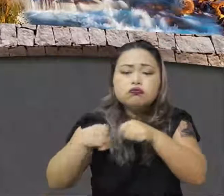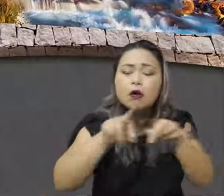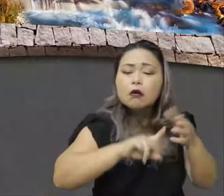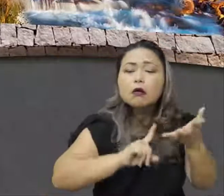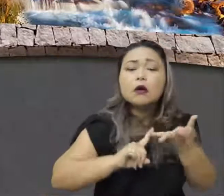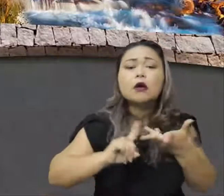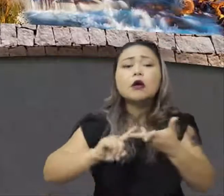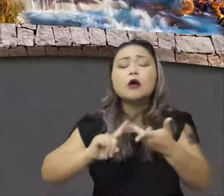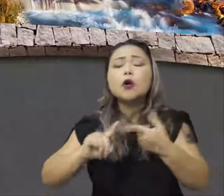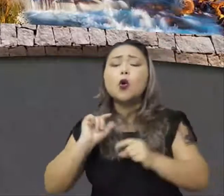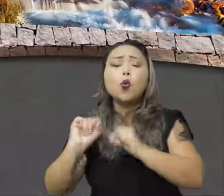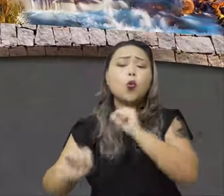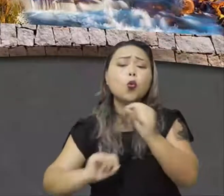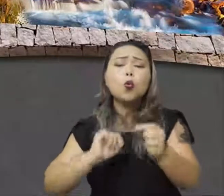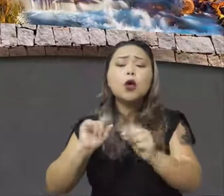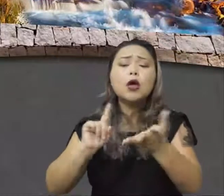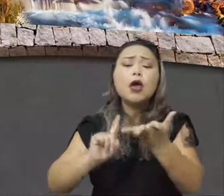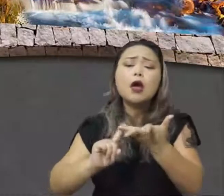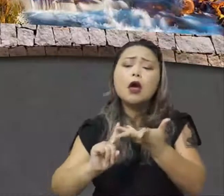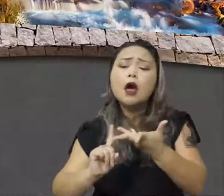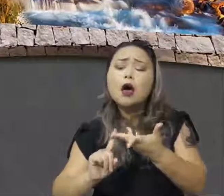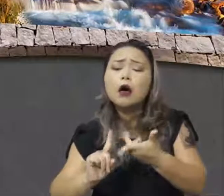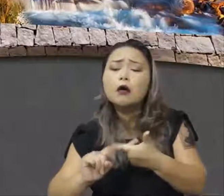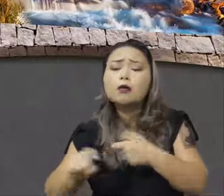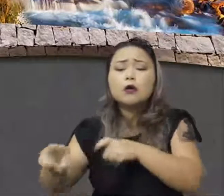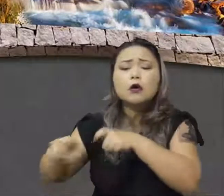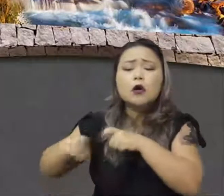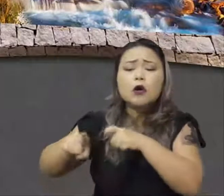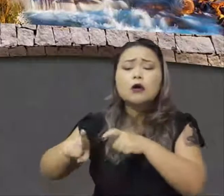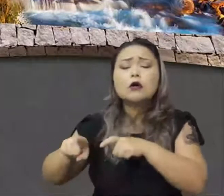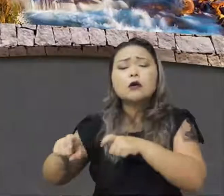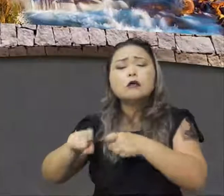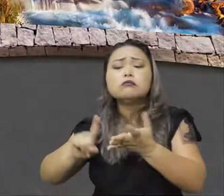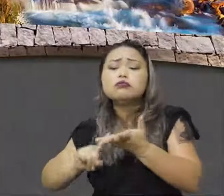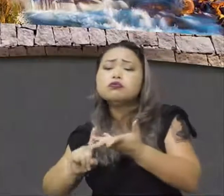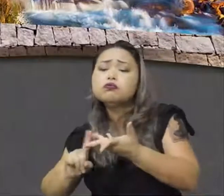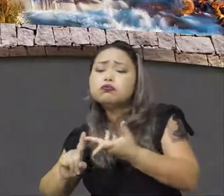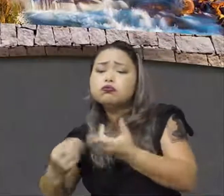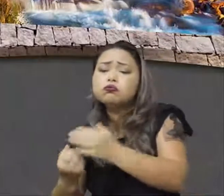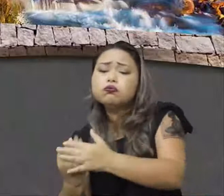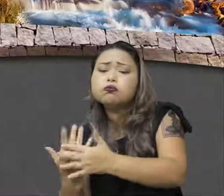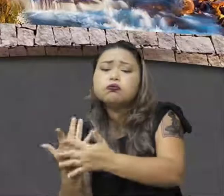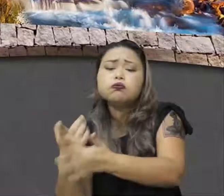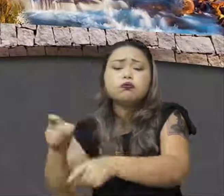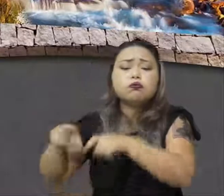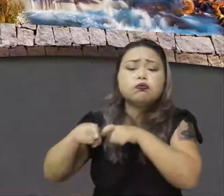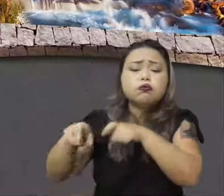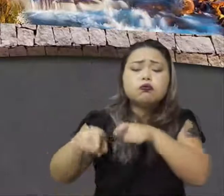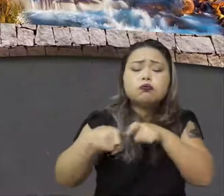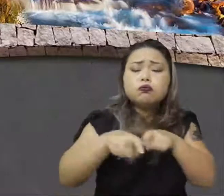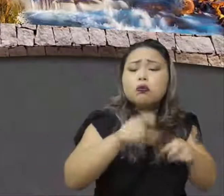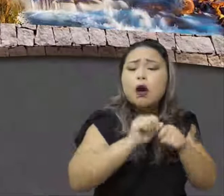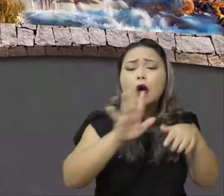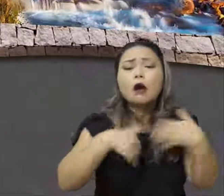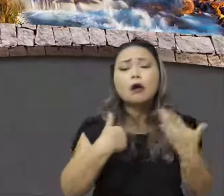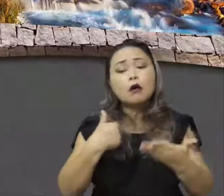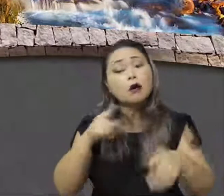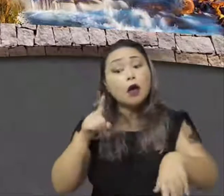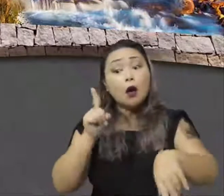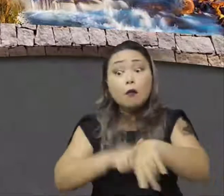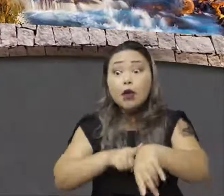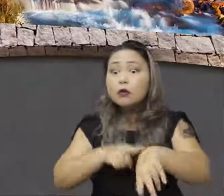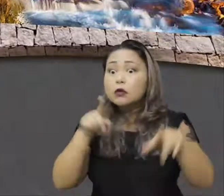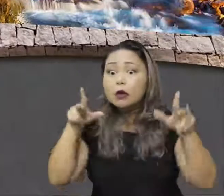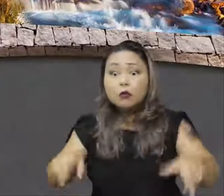E o que é policultura? A plantação de vários tipos de culturas agrícolas ao mesmo